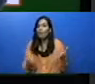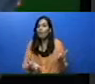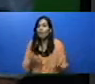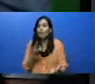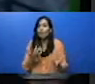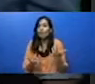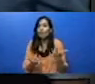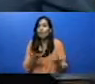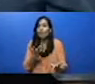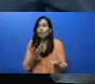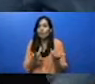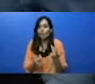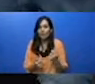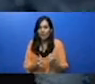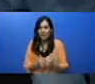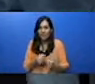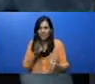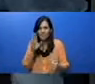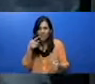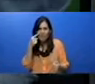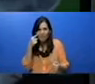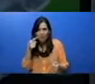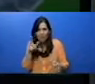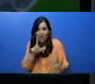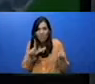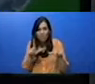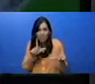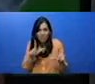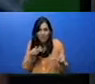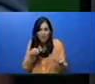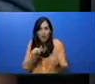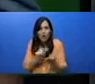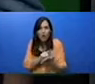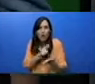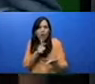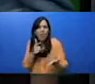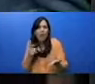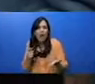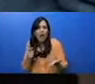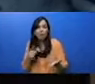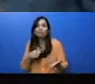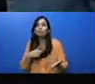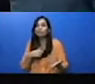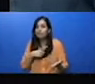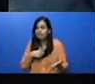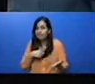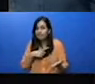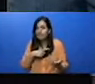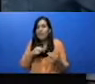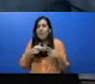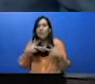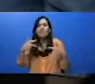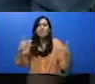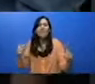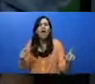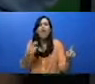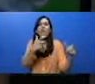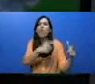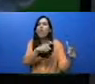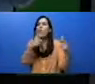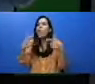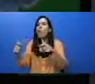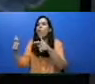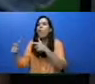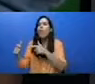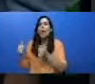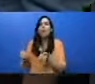sei se vocês estão acompanhando na TV, nos jornais. Em vários lugares nós estamos sofrendo muito com as